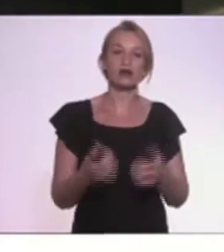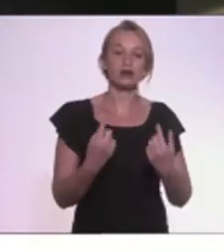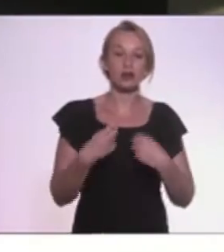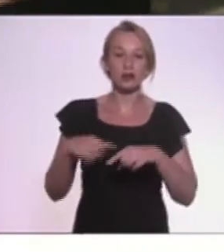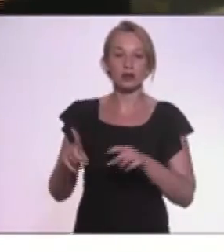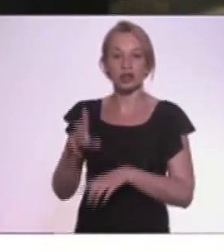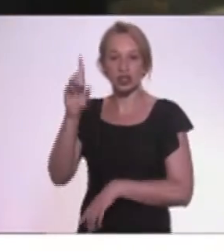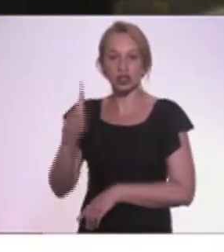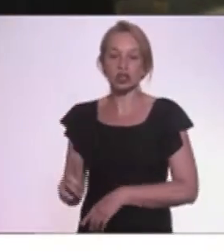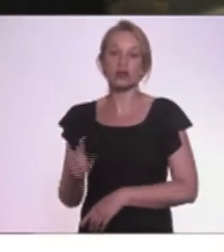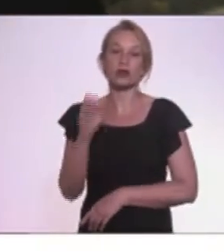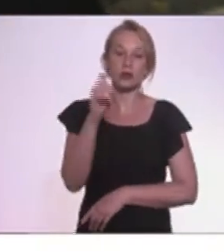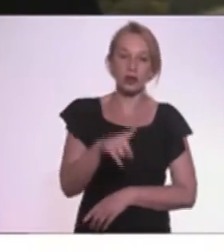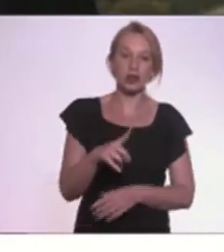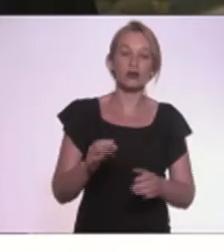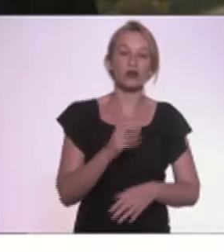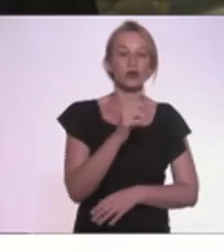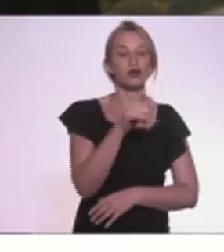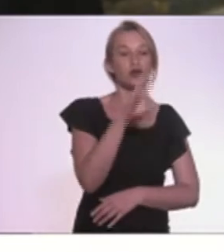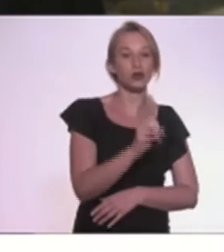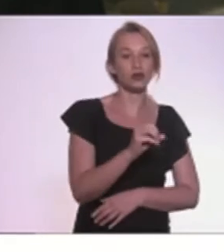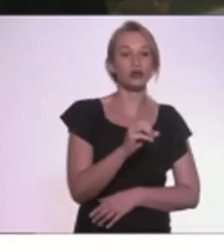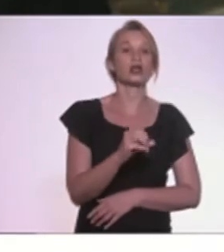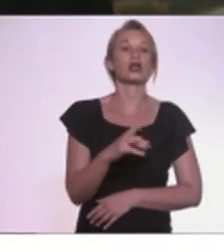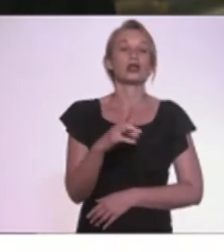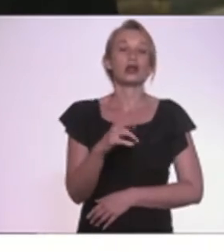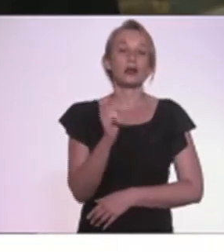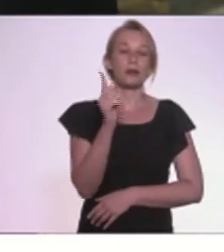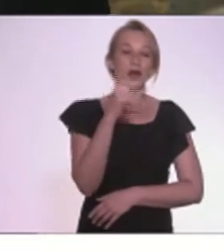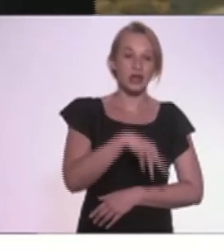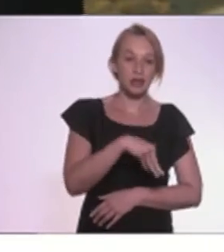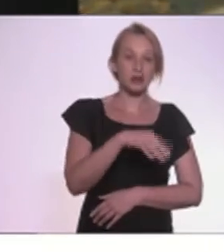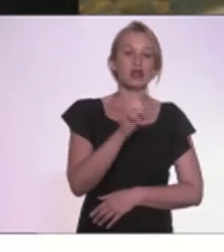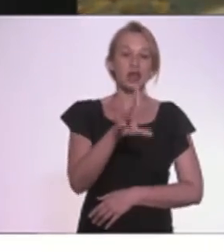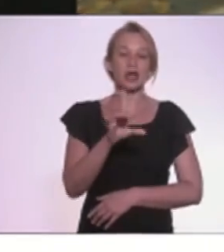do fundo da PM. Tem natureza privada os recursos que eles estão. Muito obrigado, senhor presidente.